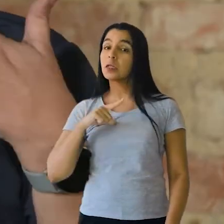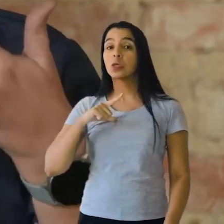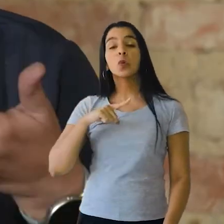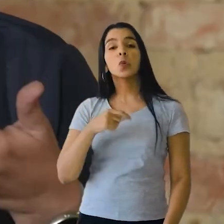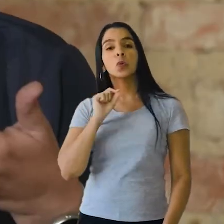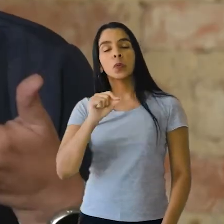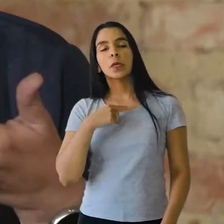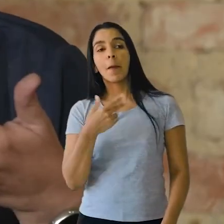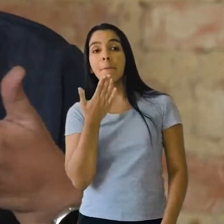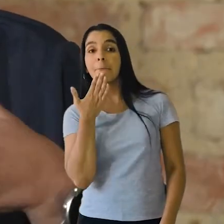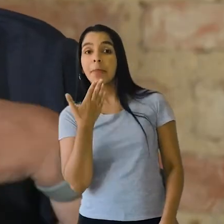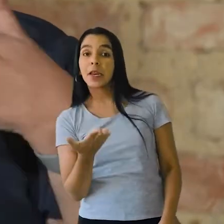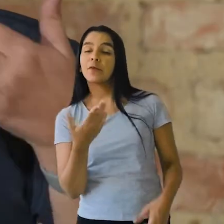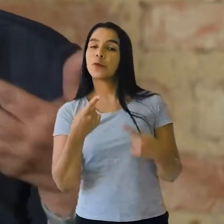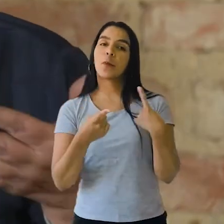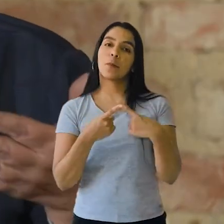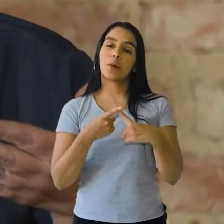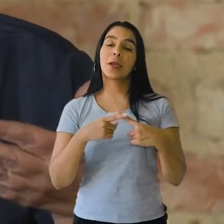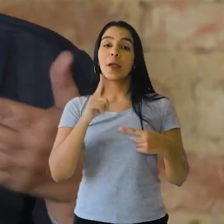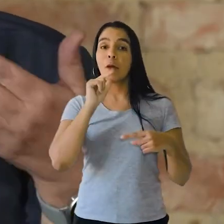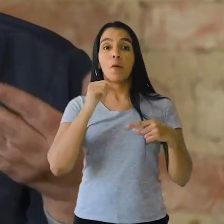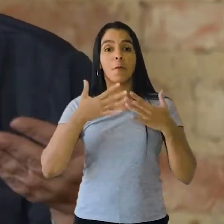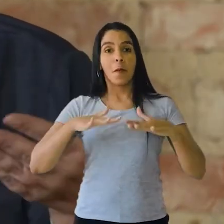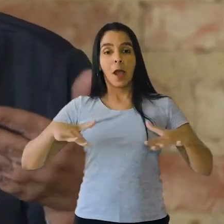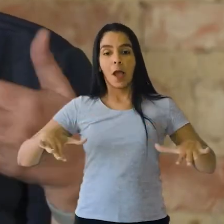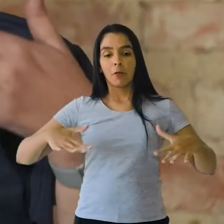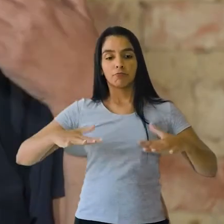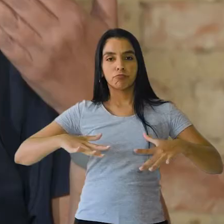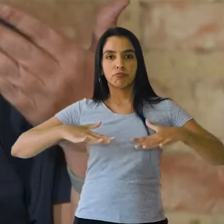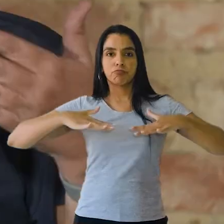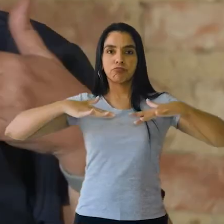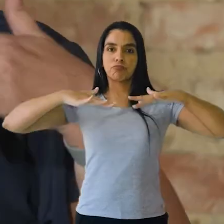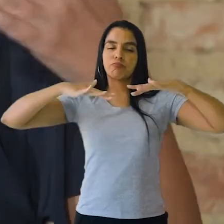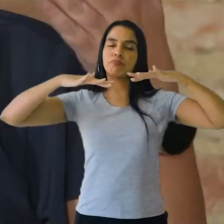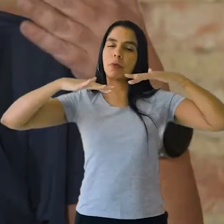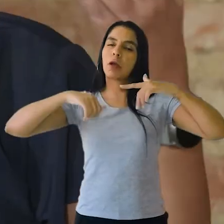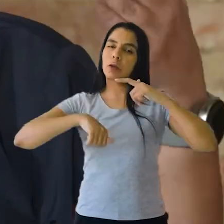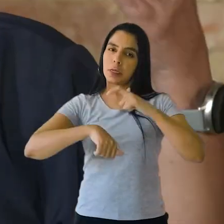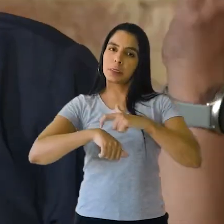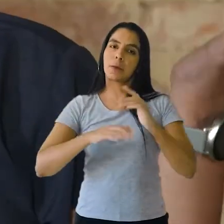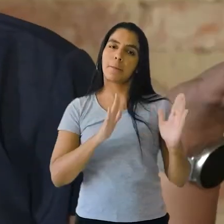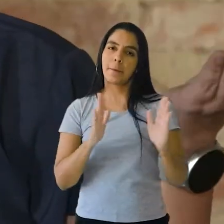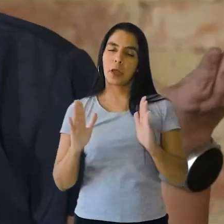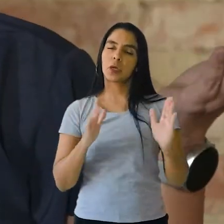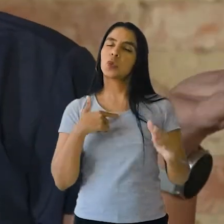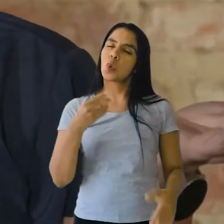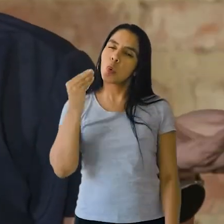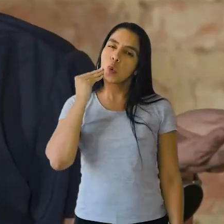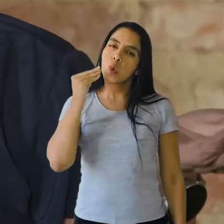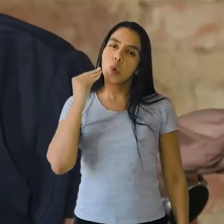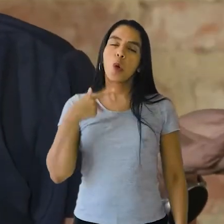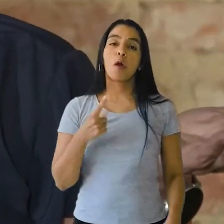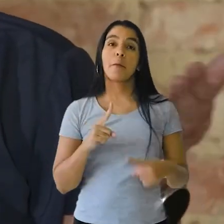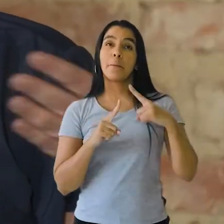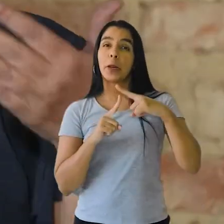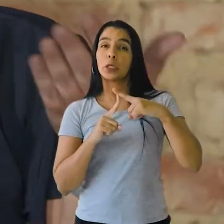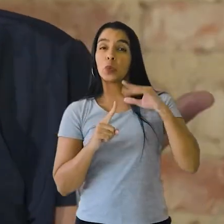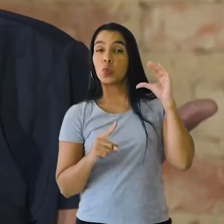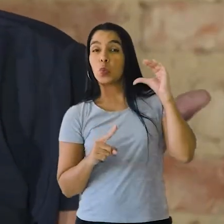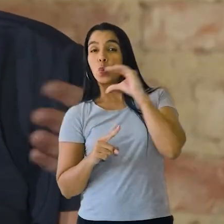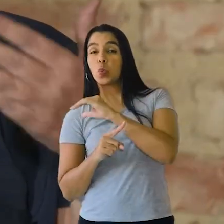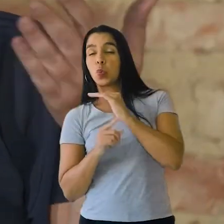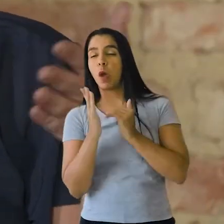sua diversificação se beneficiou pelo fato da gente estar com um nível do mar muito alto nesse período